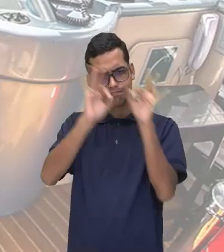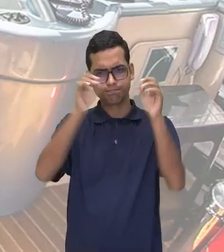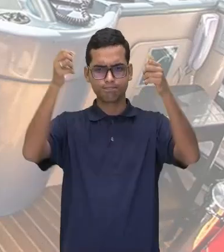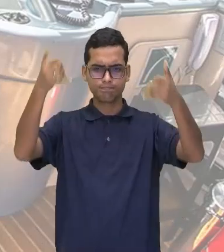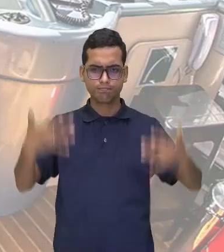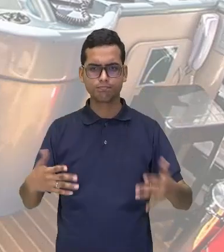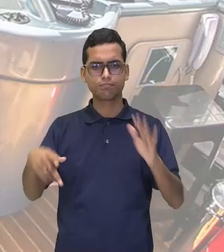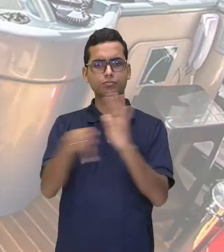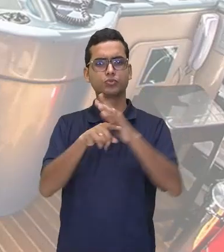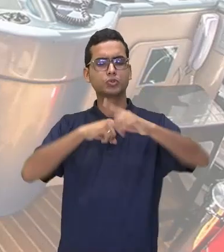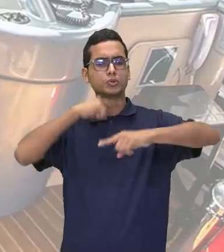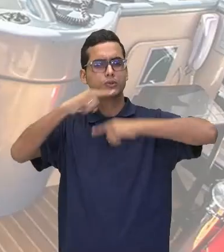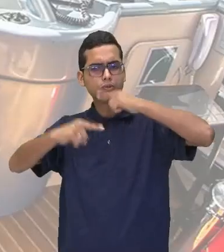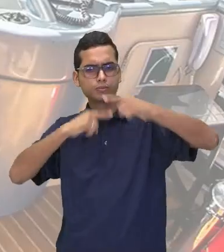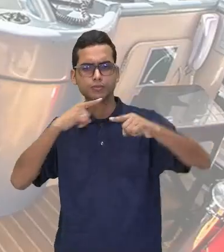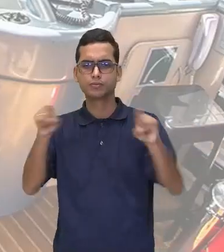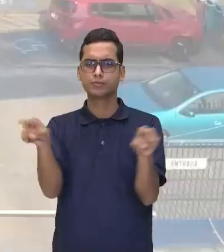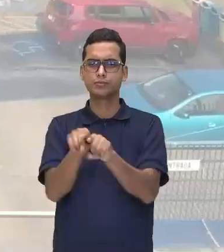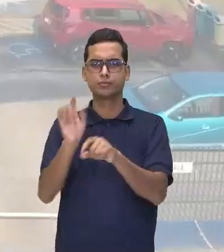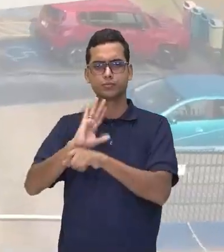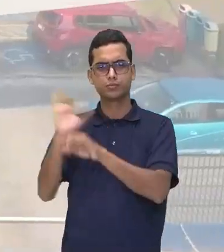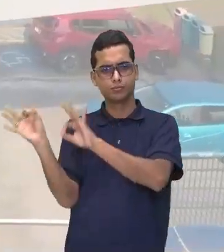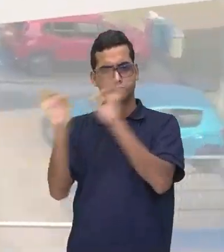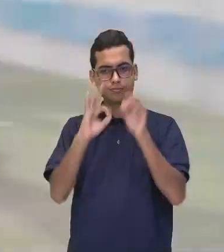este questionamento. Vamos lá assistir?